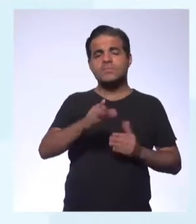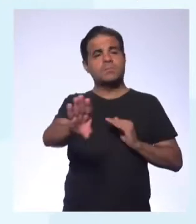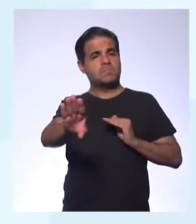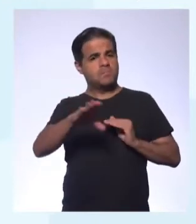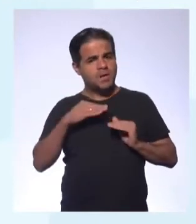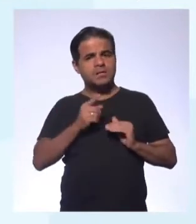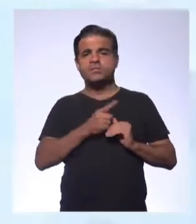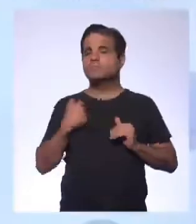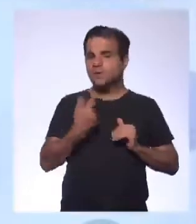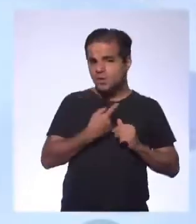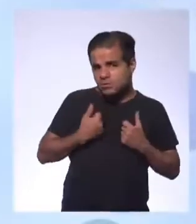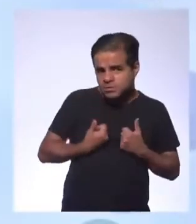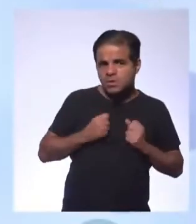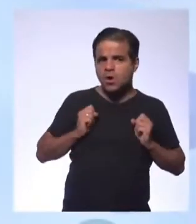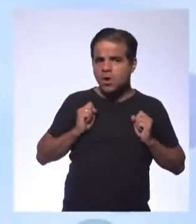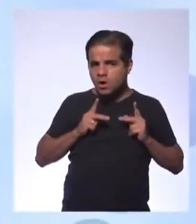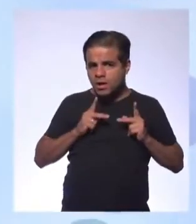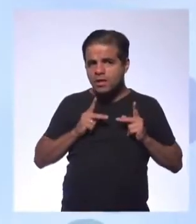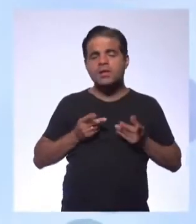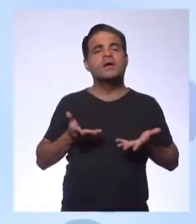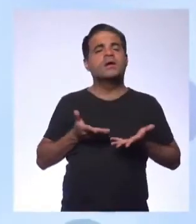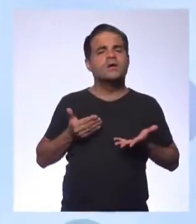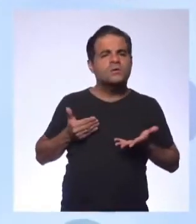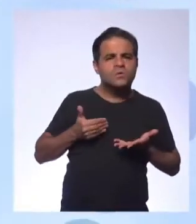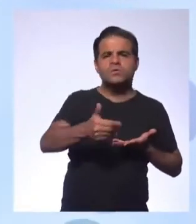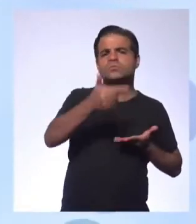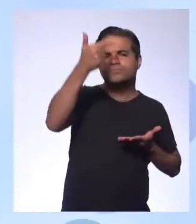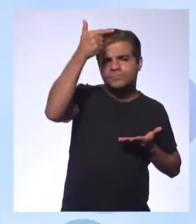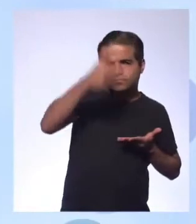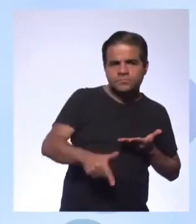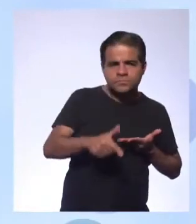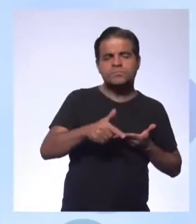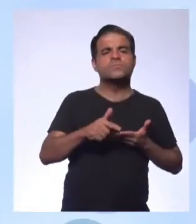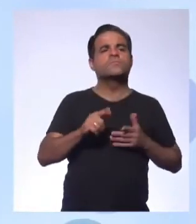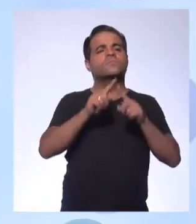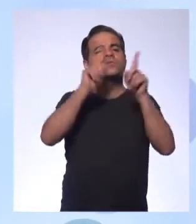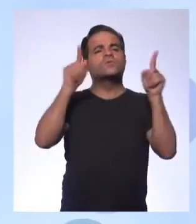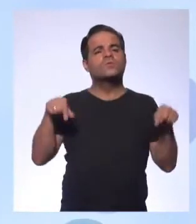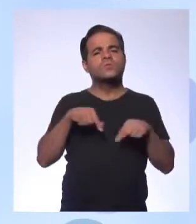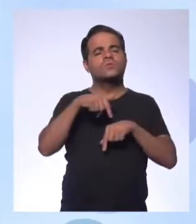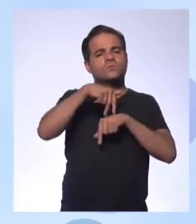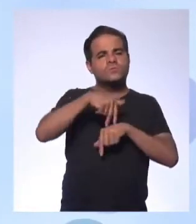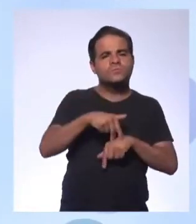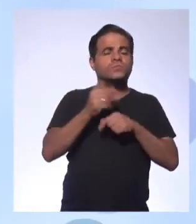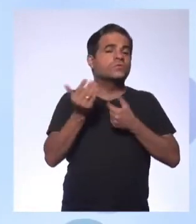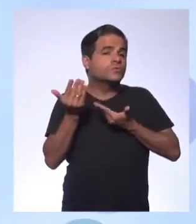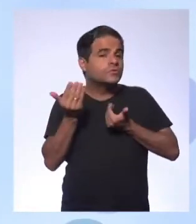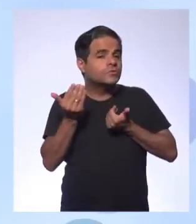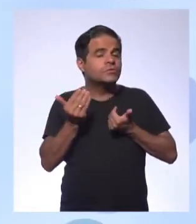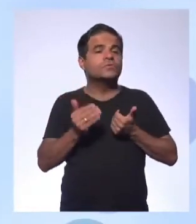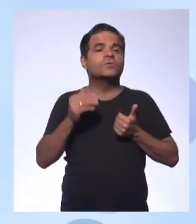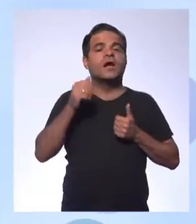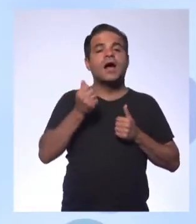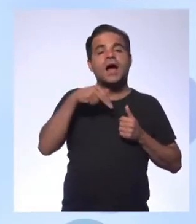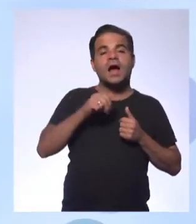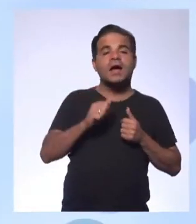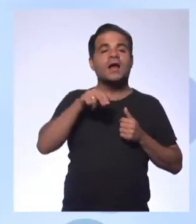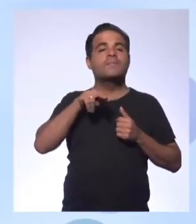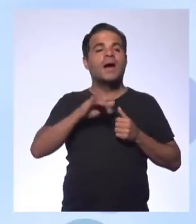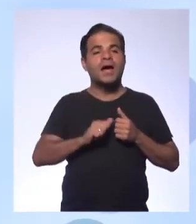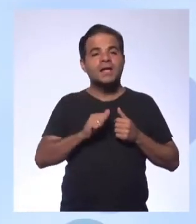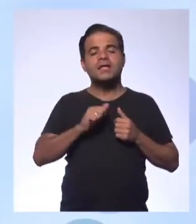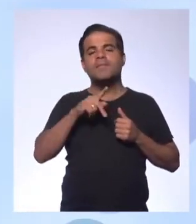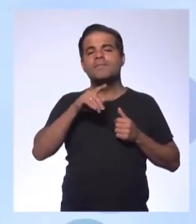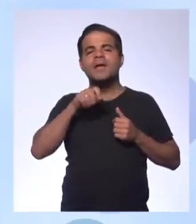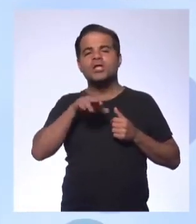mande para nós, ok? Agora nós vamos para mais um quadro do protagonismo juvenil. A aluna Maria Pedrosa vai nos